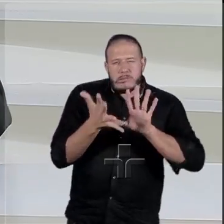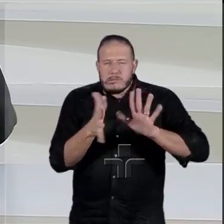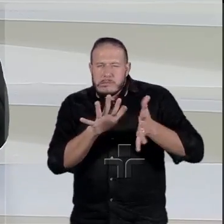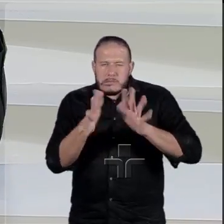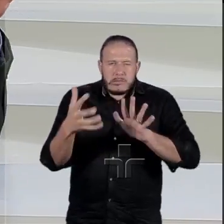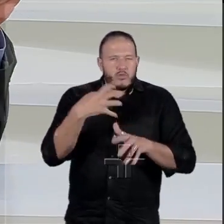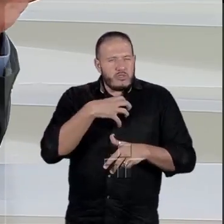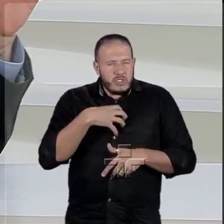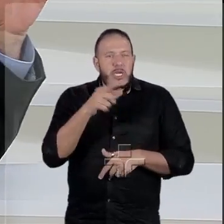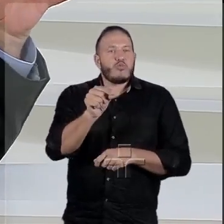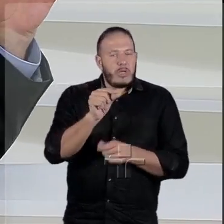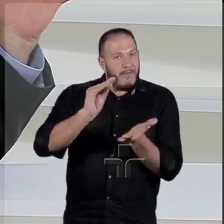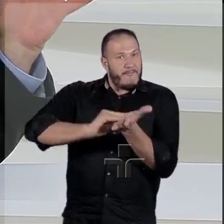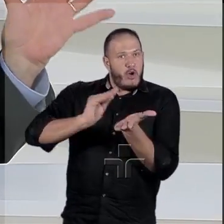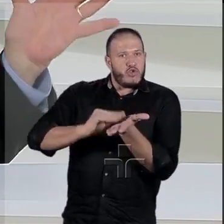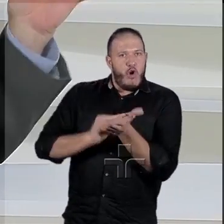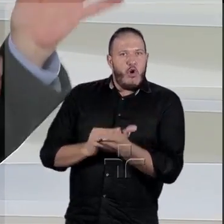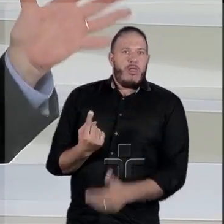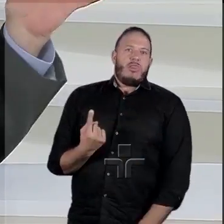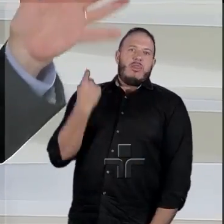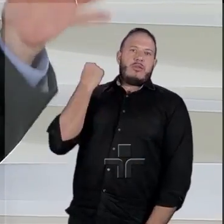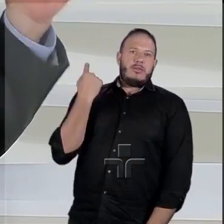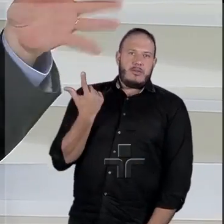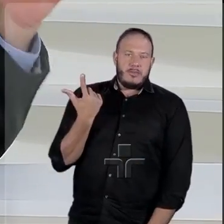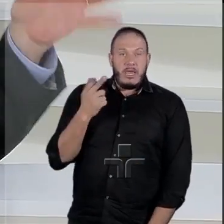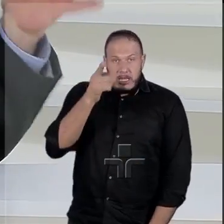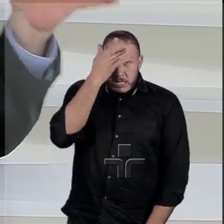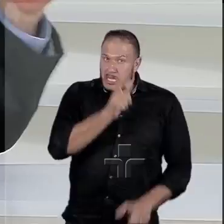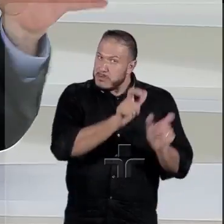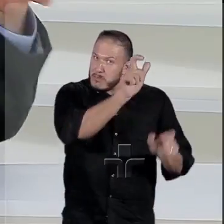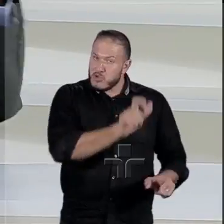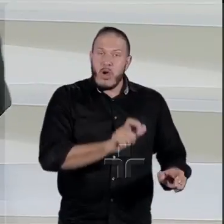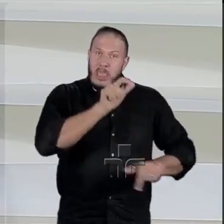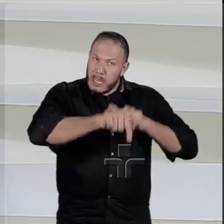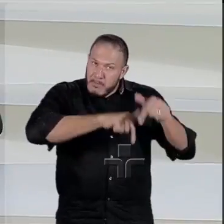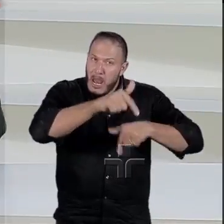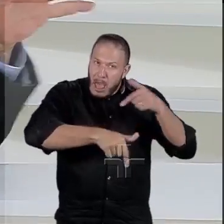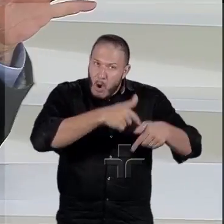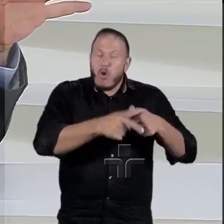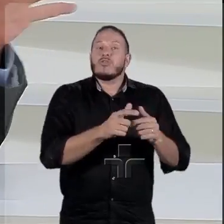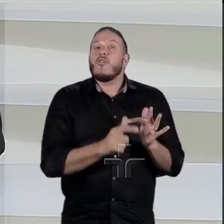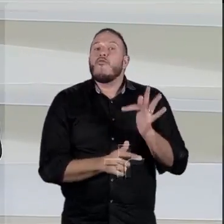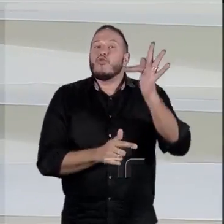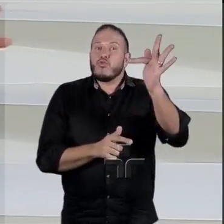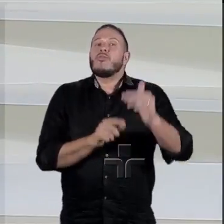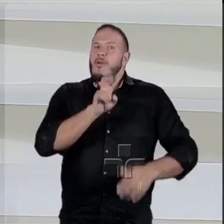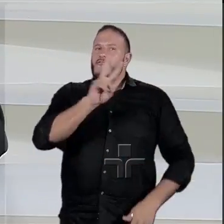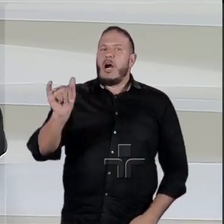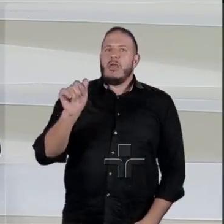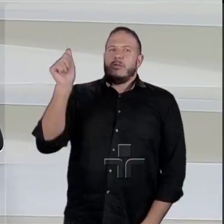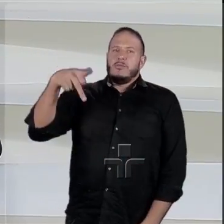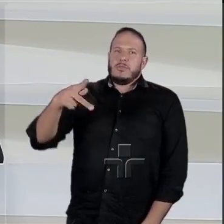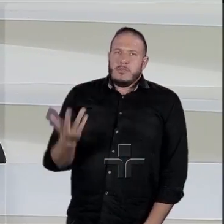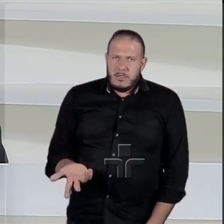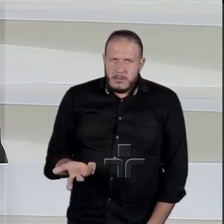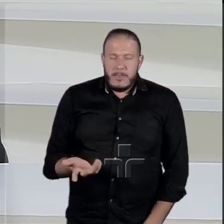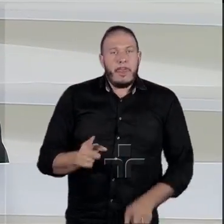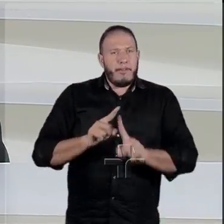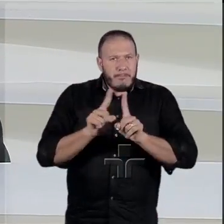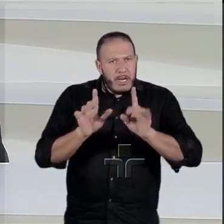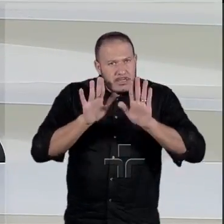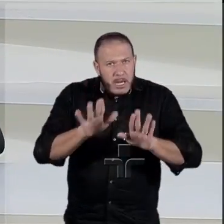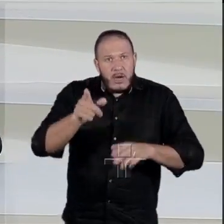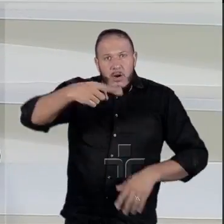que ficou para trás e nesses trabalhadores que hoje trabalham e que vão se aposentar, não é? Agora, a gente tem